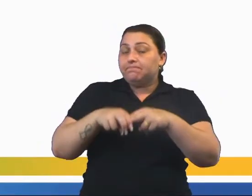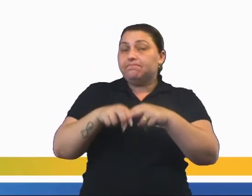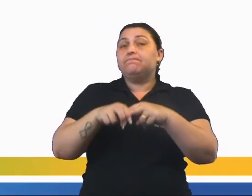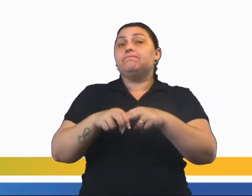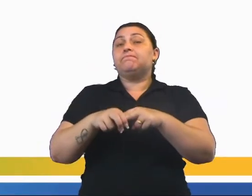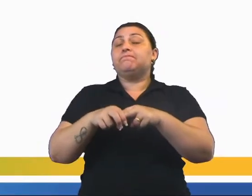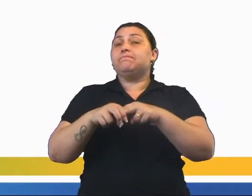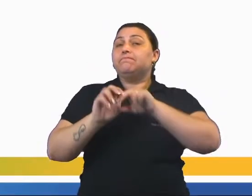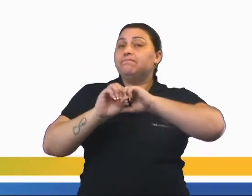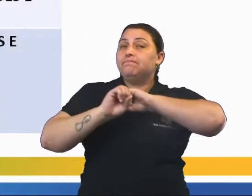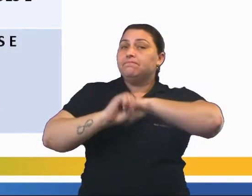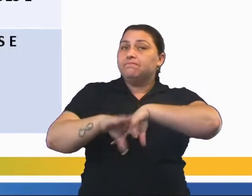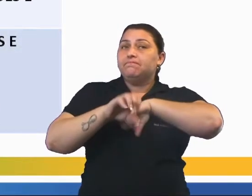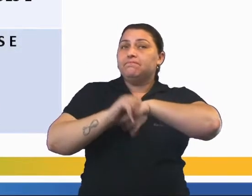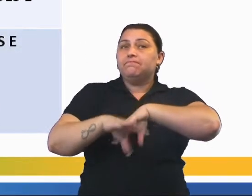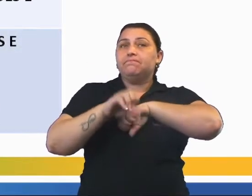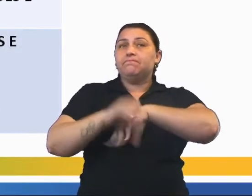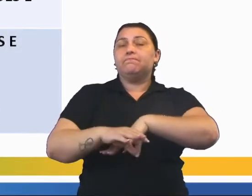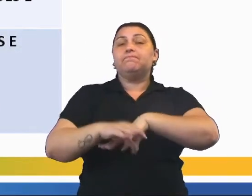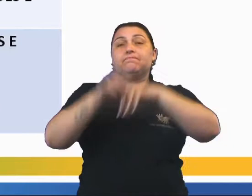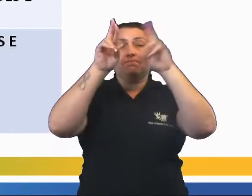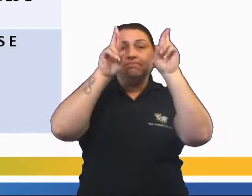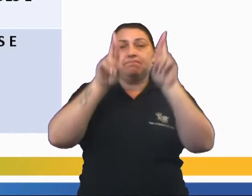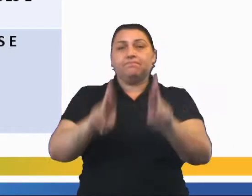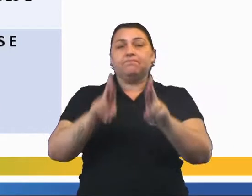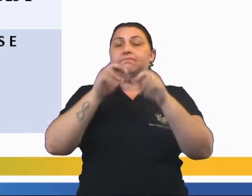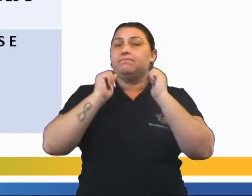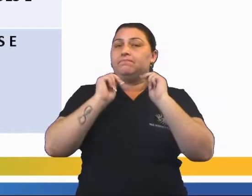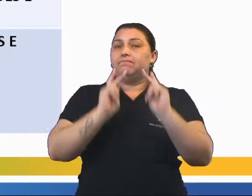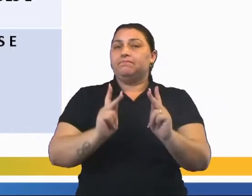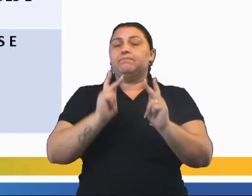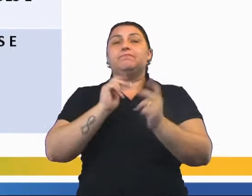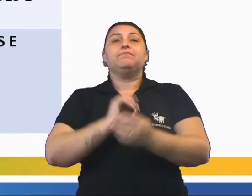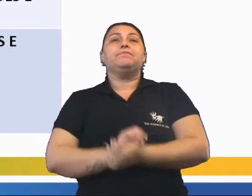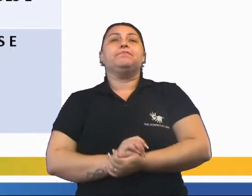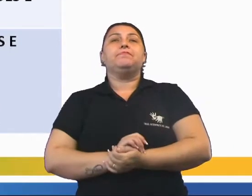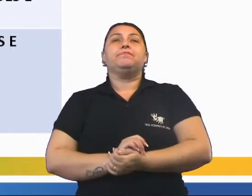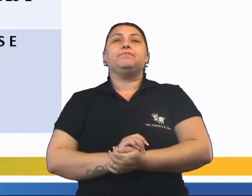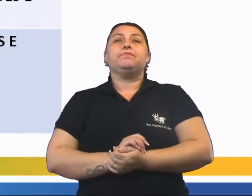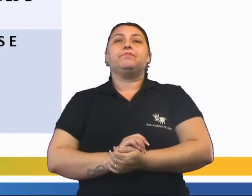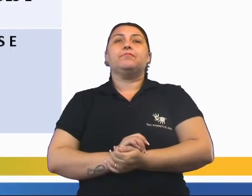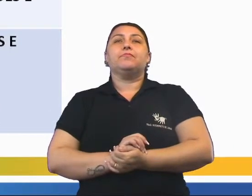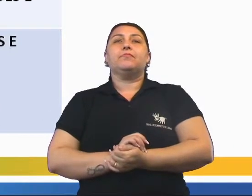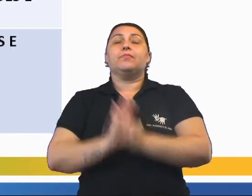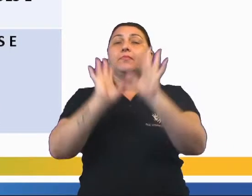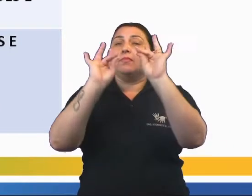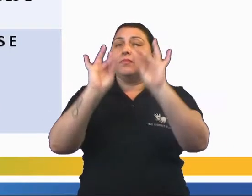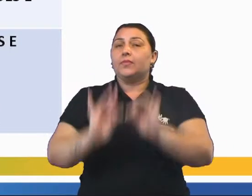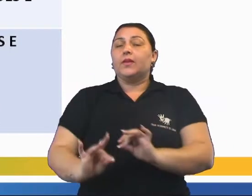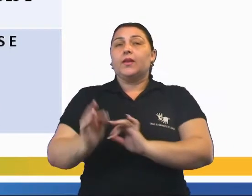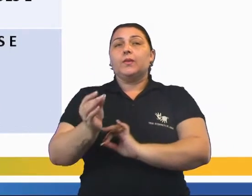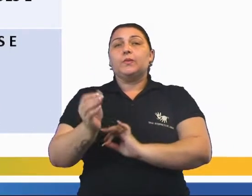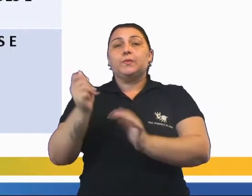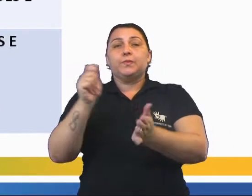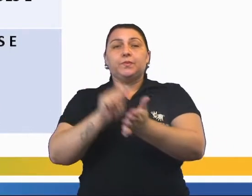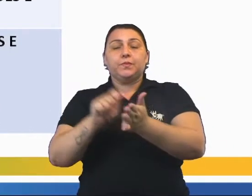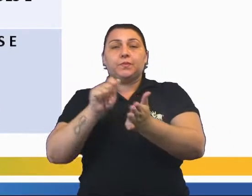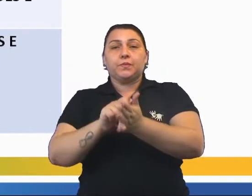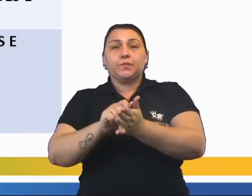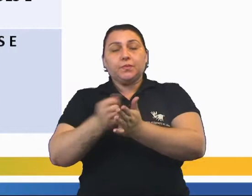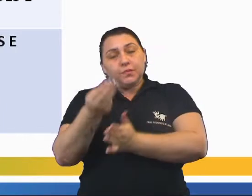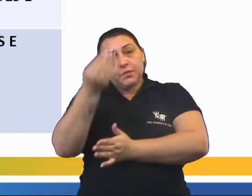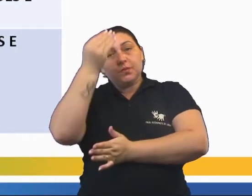por meio do conhecimento, respeitar, ok? Definição de memórias e acontecimentos e